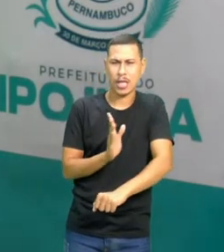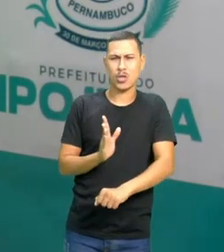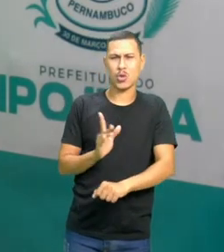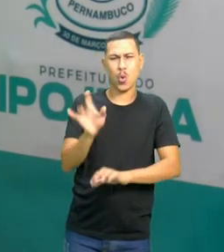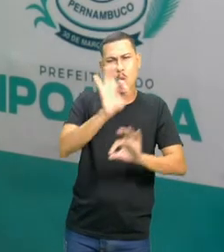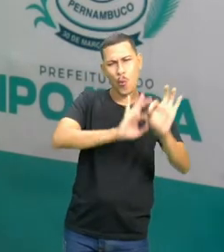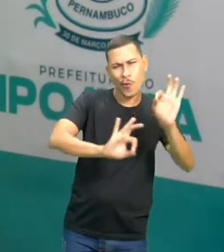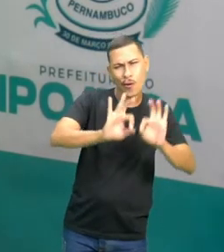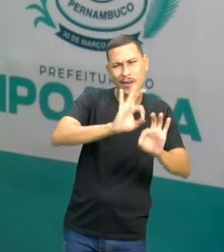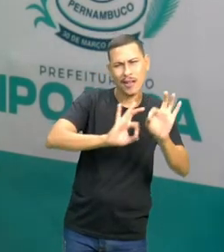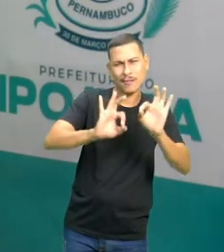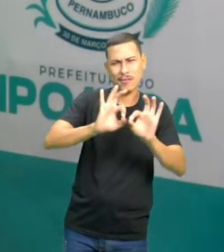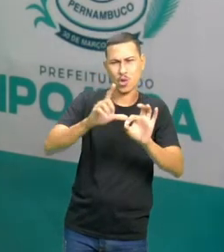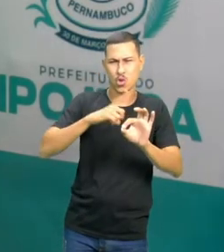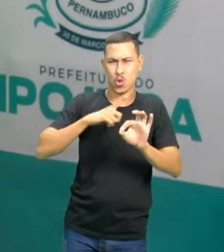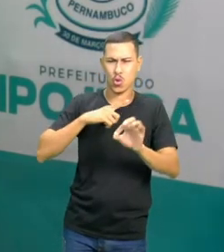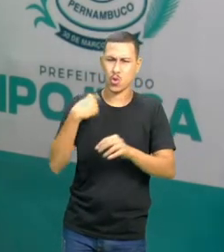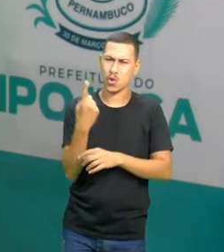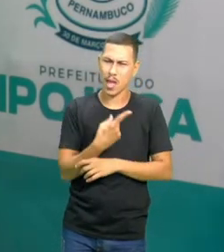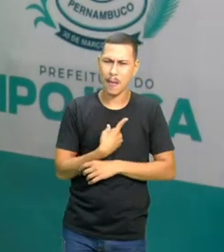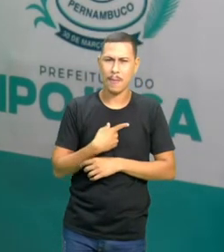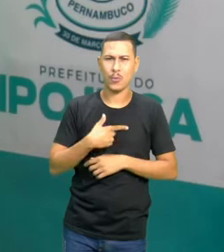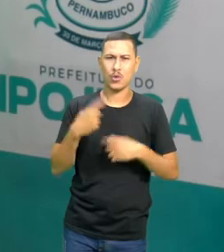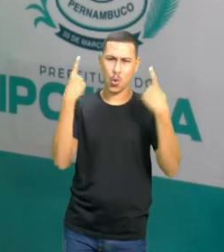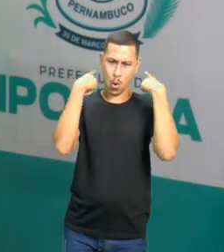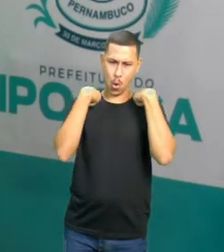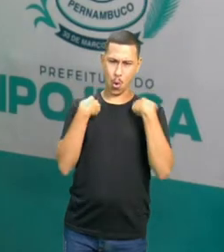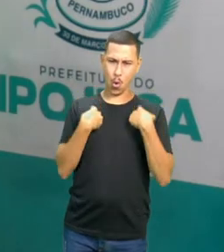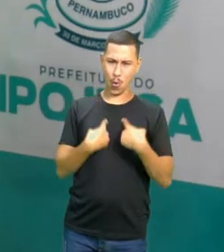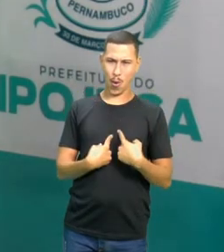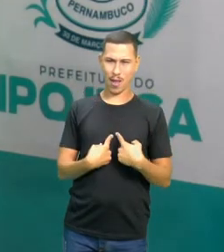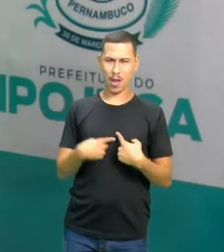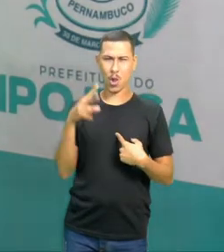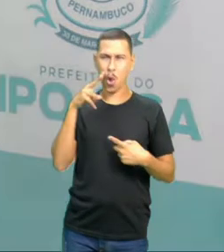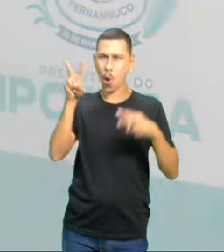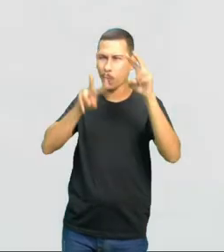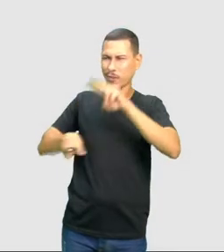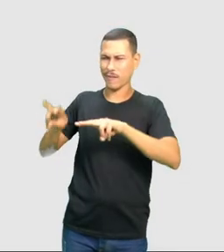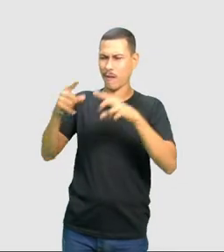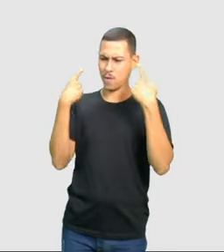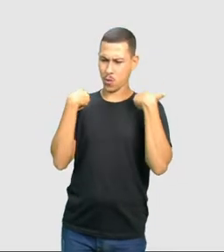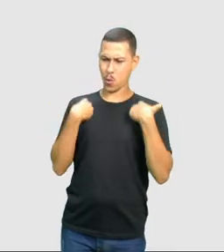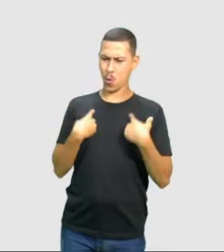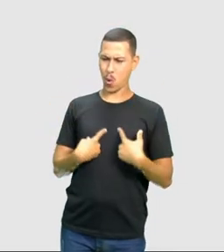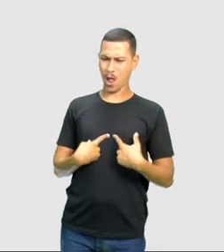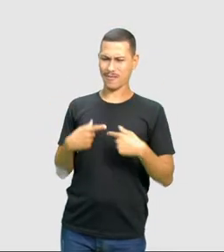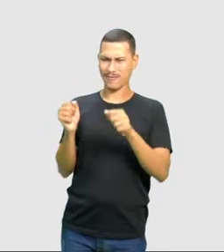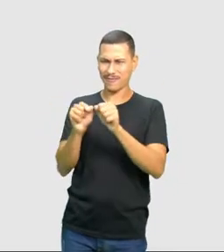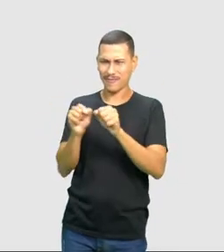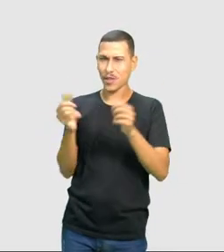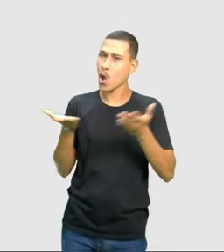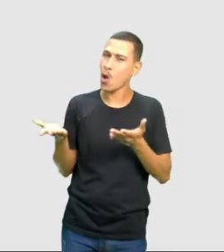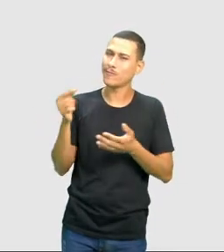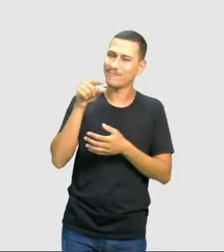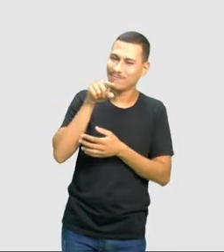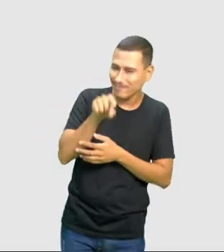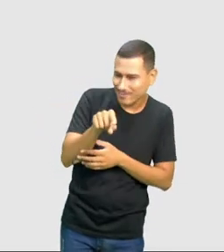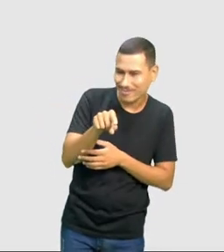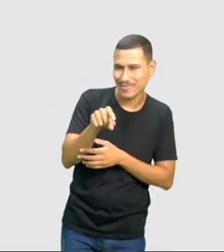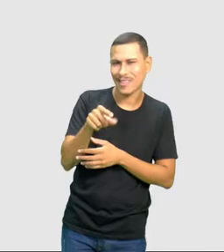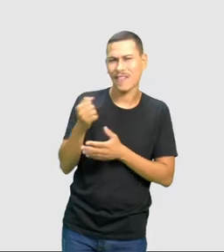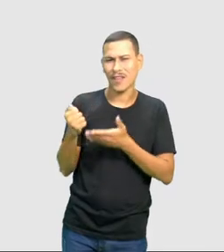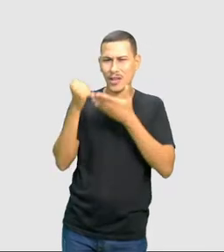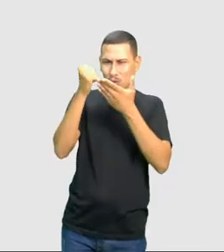montagem que temos de um colar. Observe o colar que está sendo feito. Agora é a sua vez